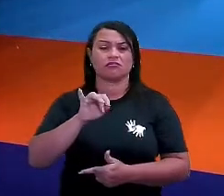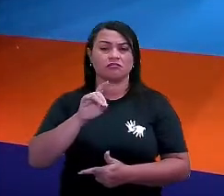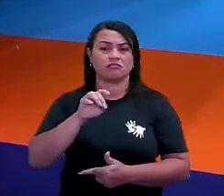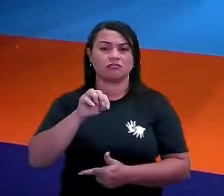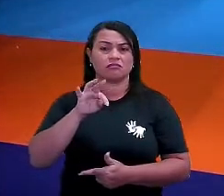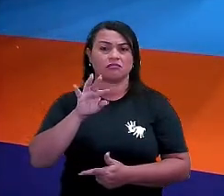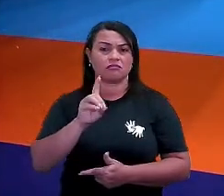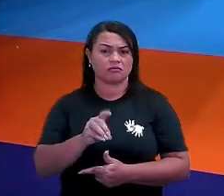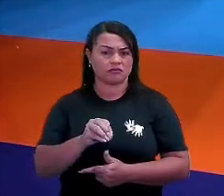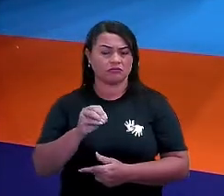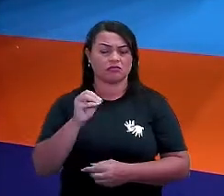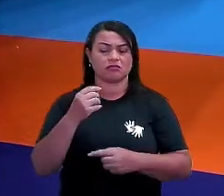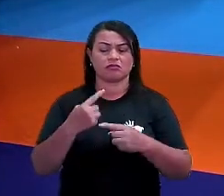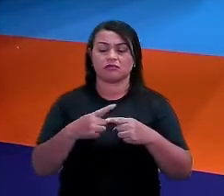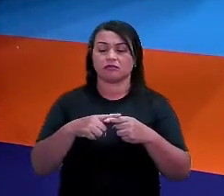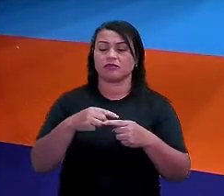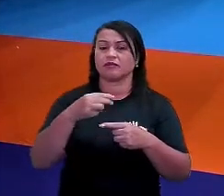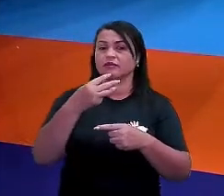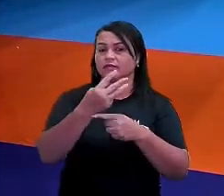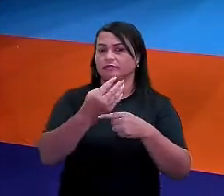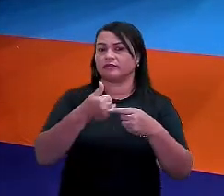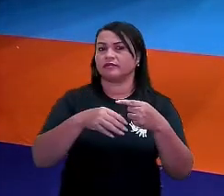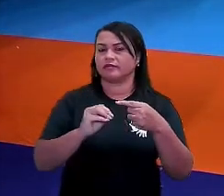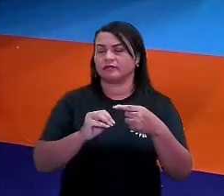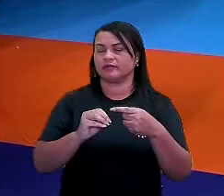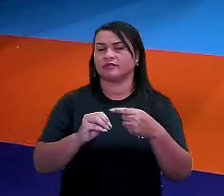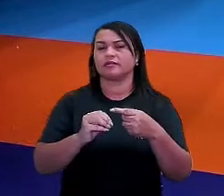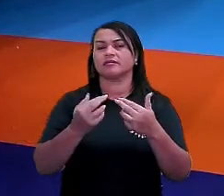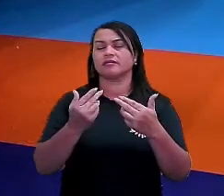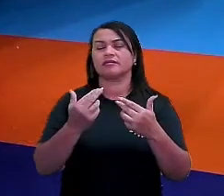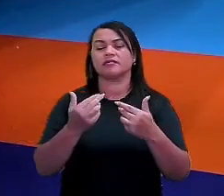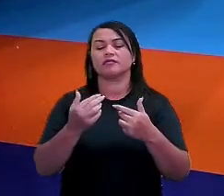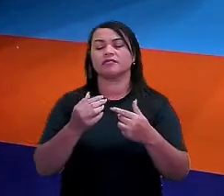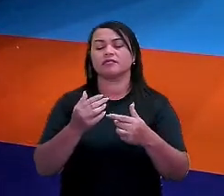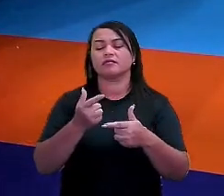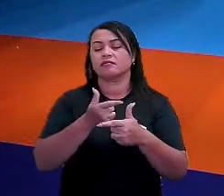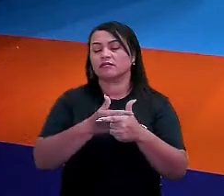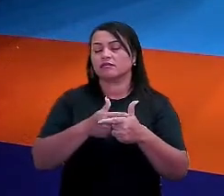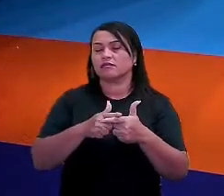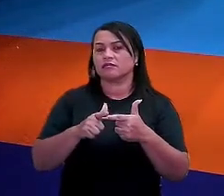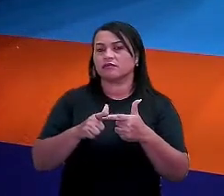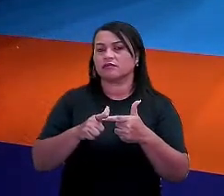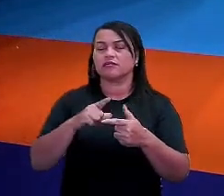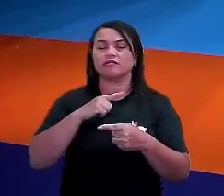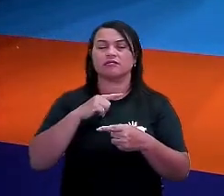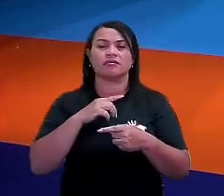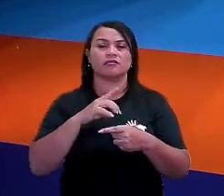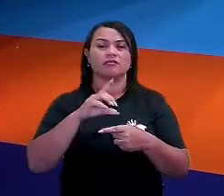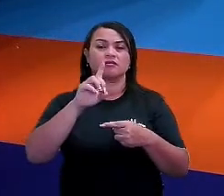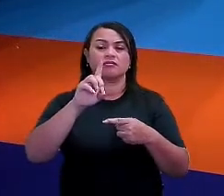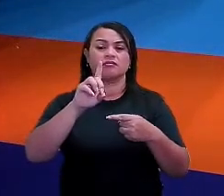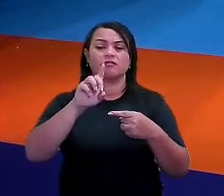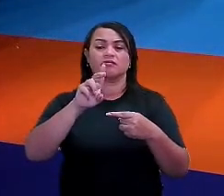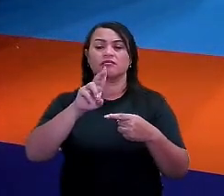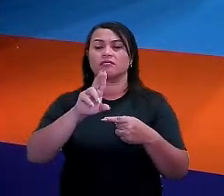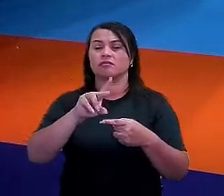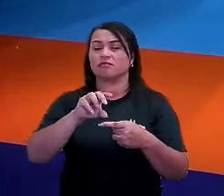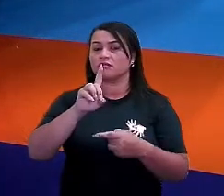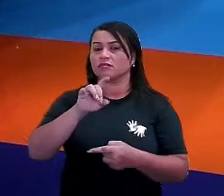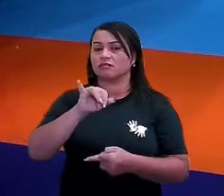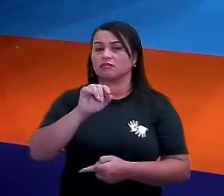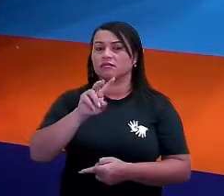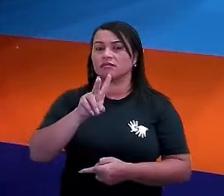meu dividendo, né? Se eu for lá para a relação de divisão, eu tenho o dividendo, o divisor, o quociente